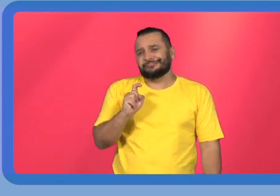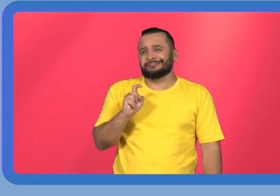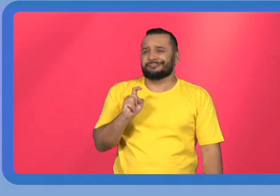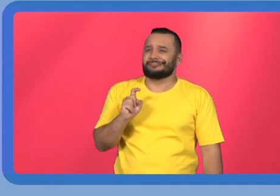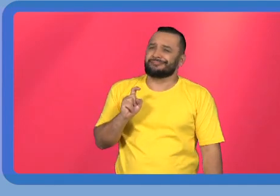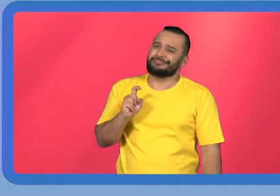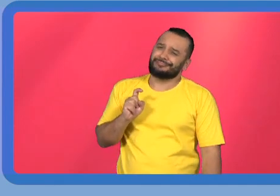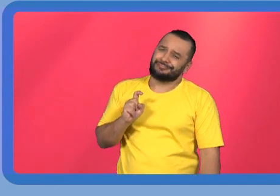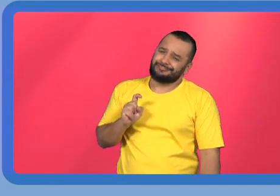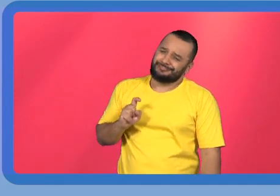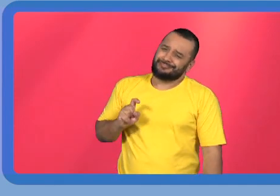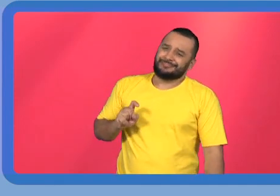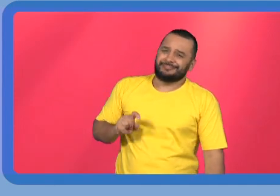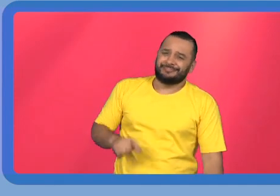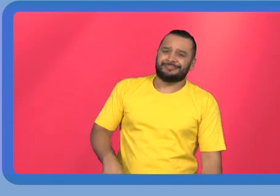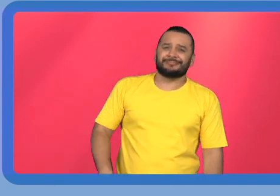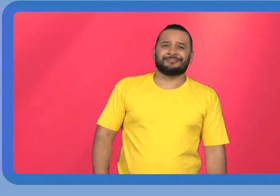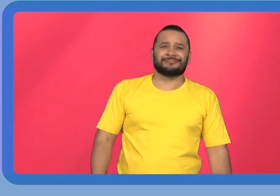companhia.